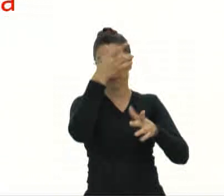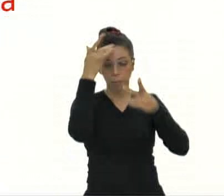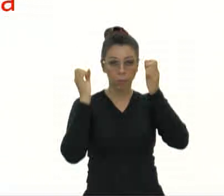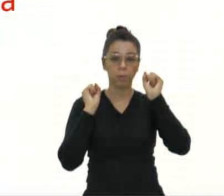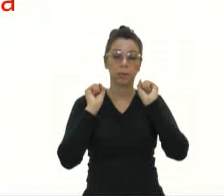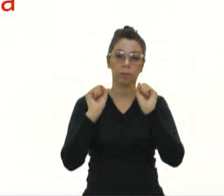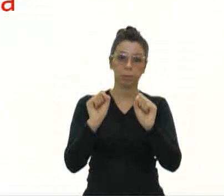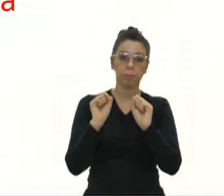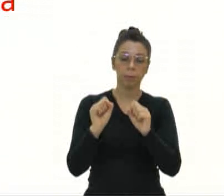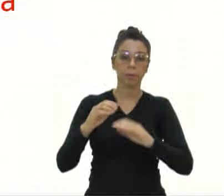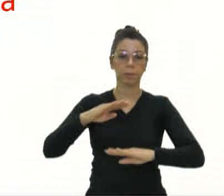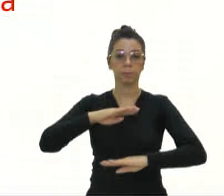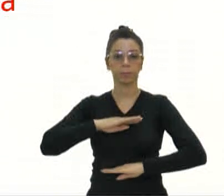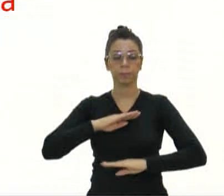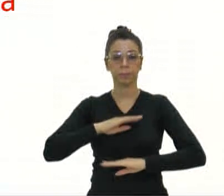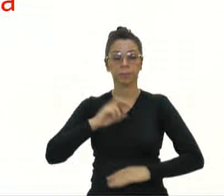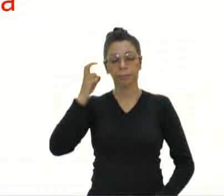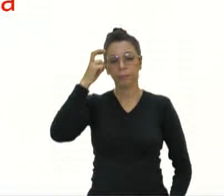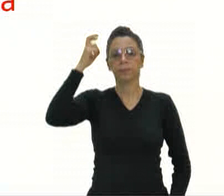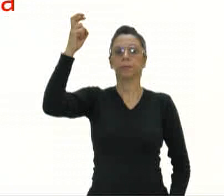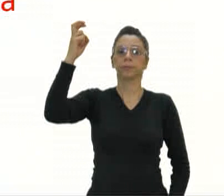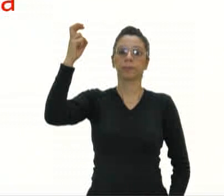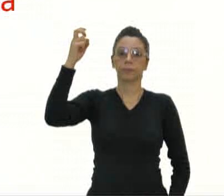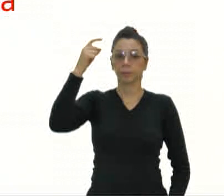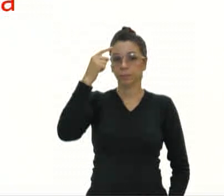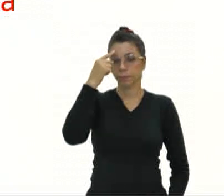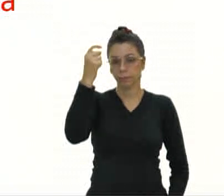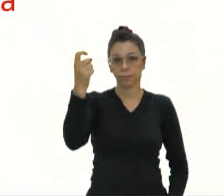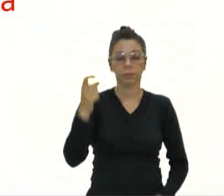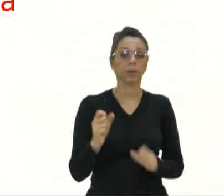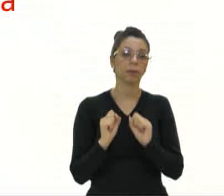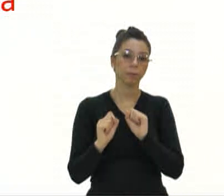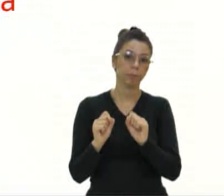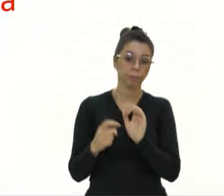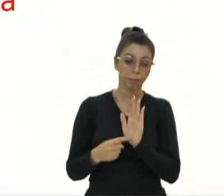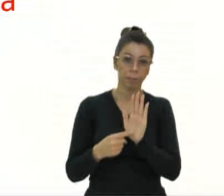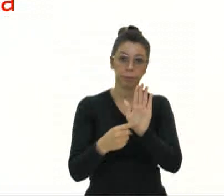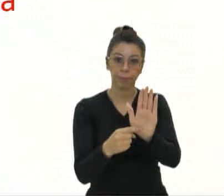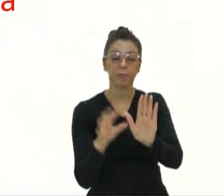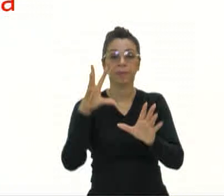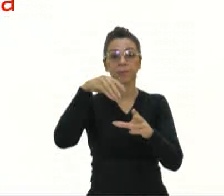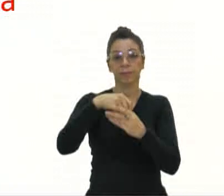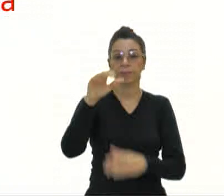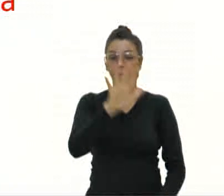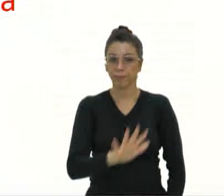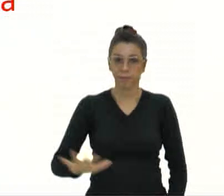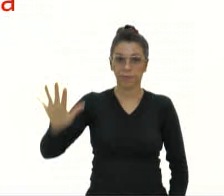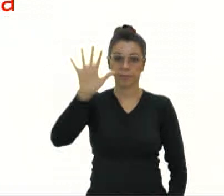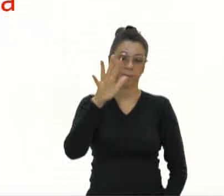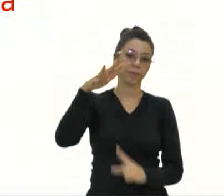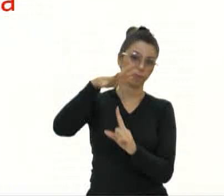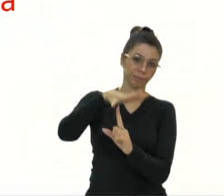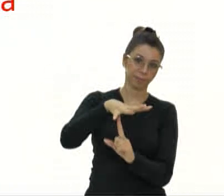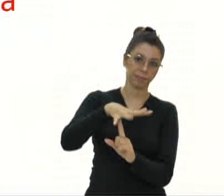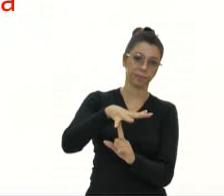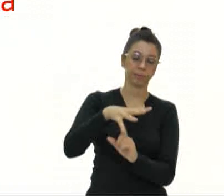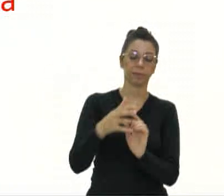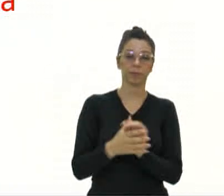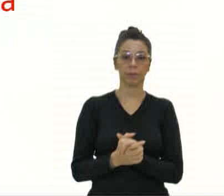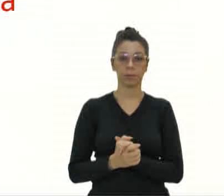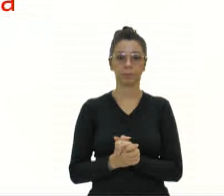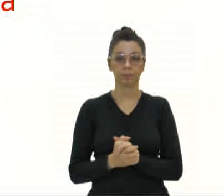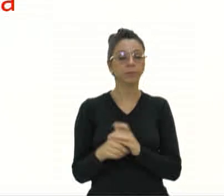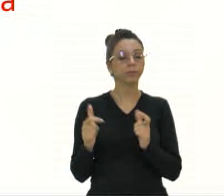fazer uma situação de cultura criativa, que é uma das coisas que mais se destaca dentro do cenário paranaense, de ser